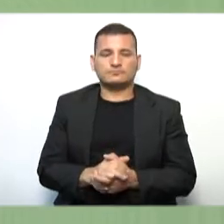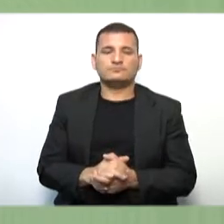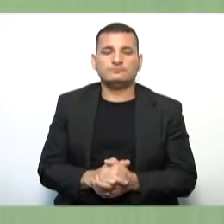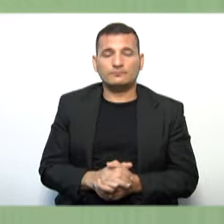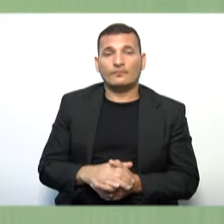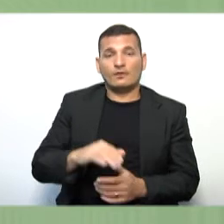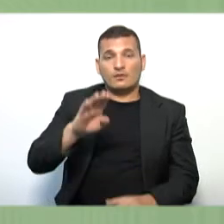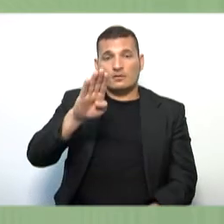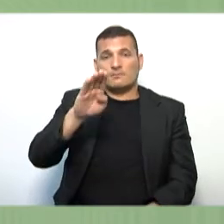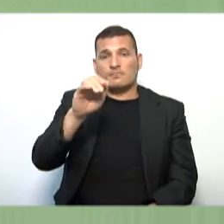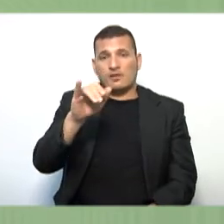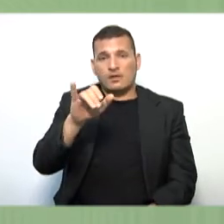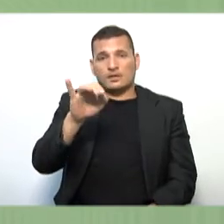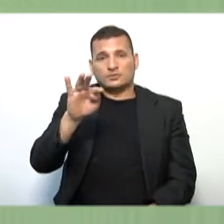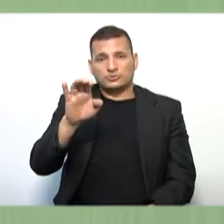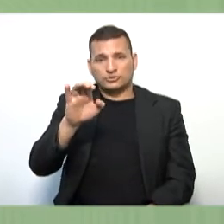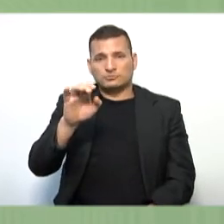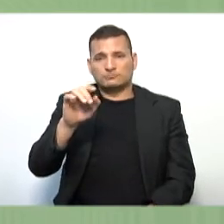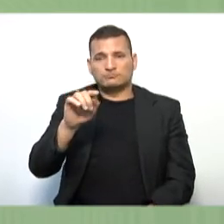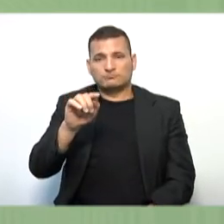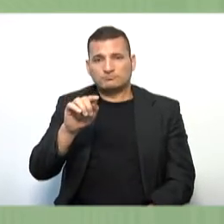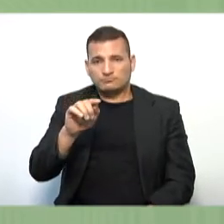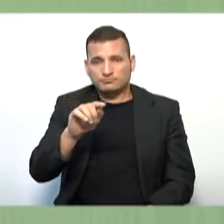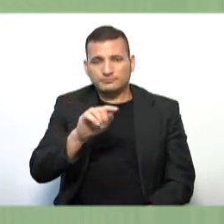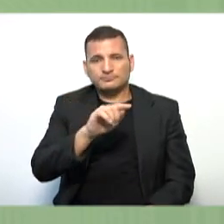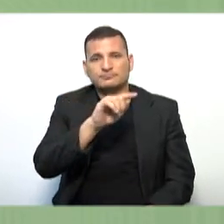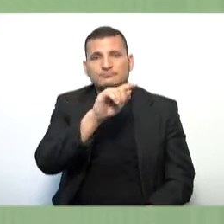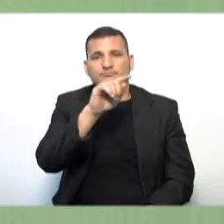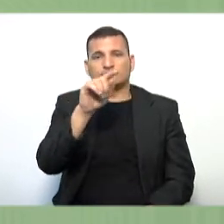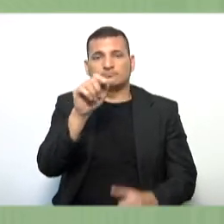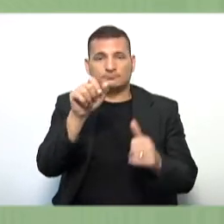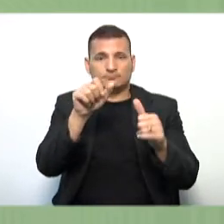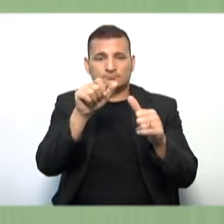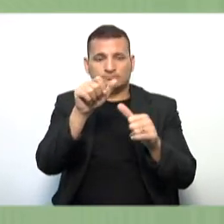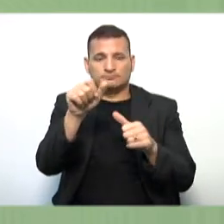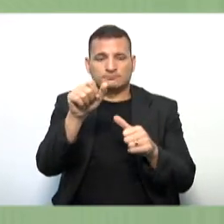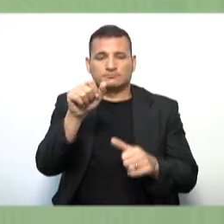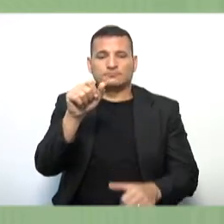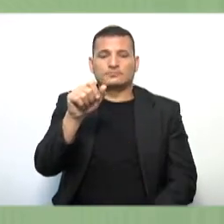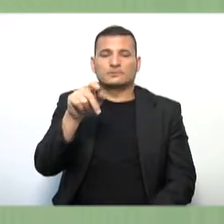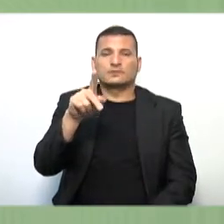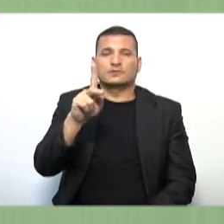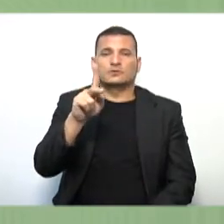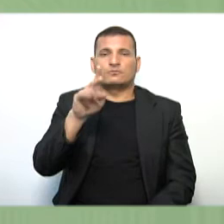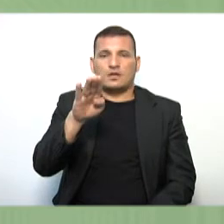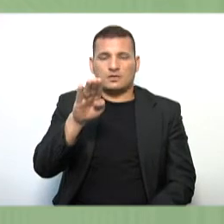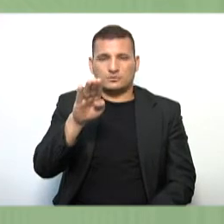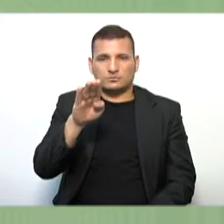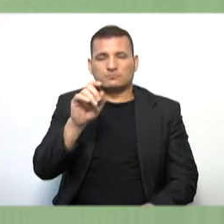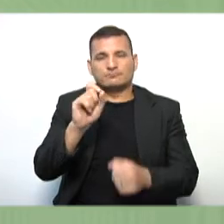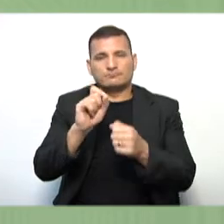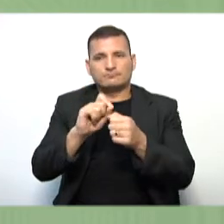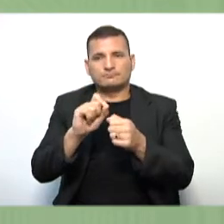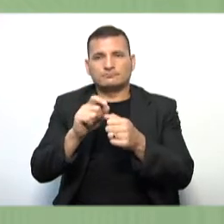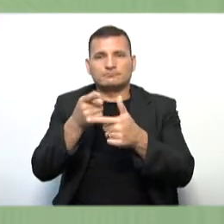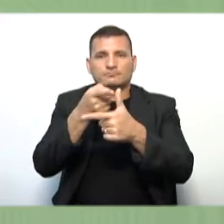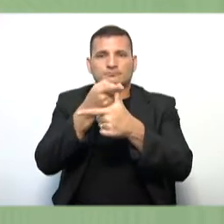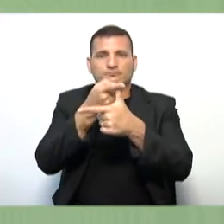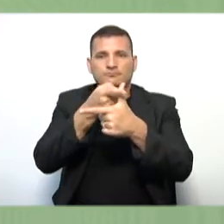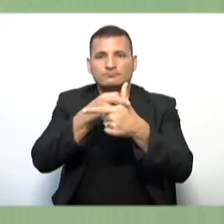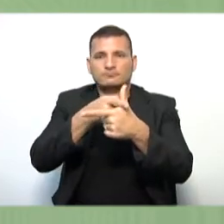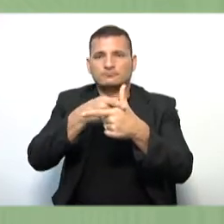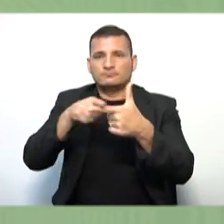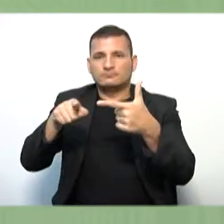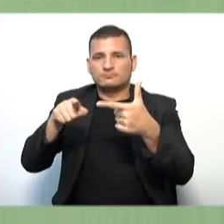para kilobyte, você vai fazer a divisão por 1024, ok? Então,